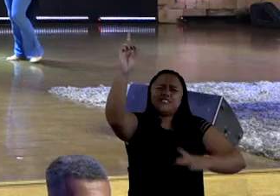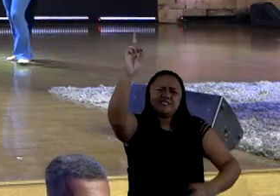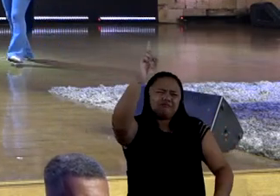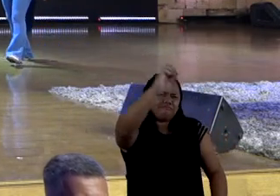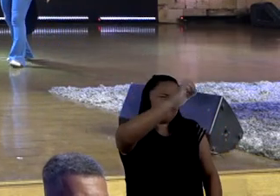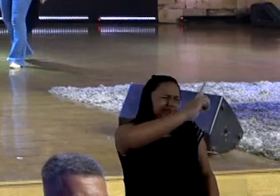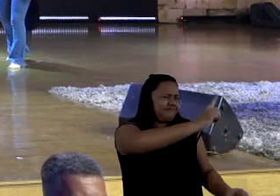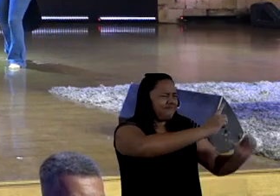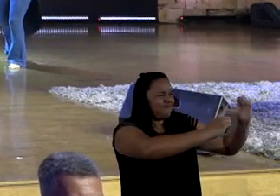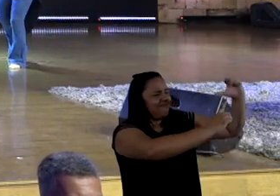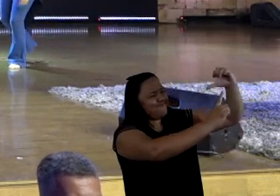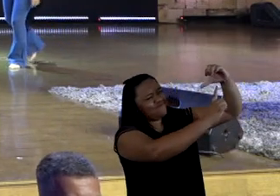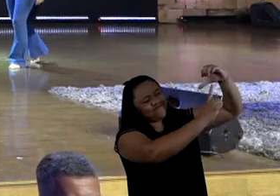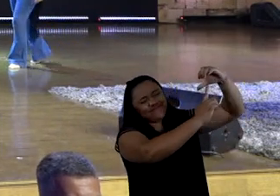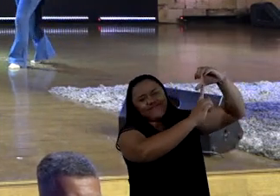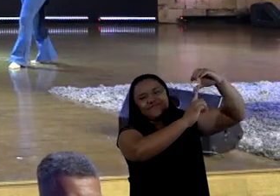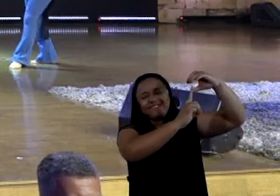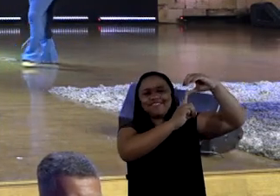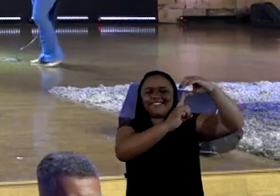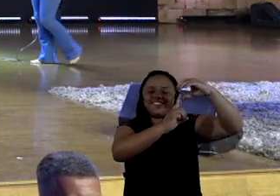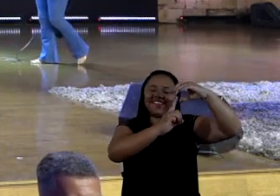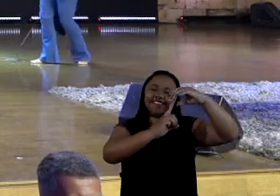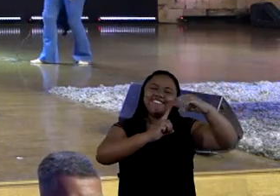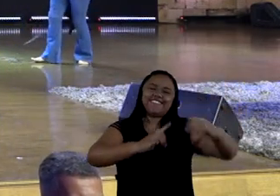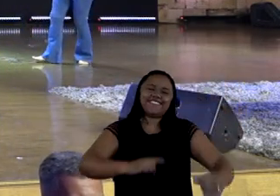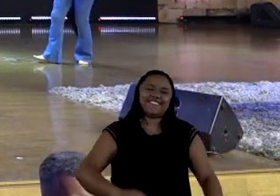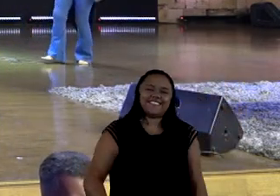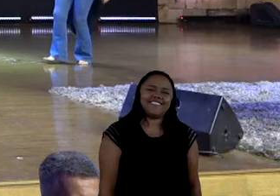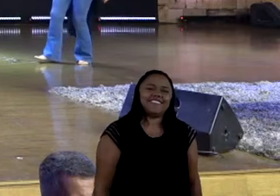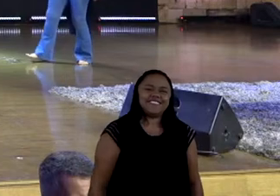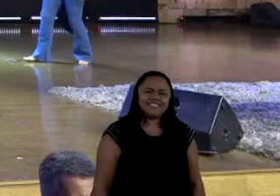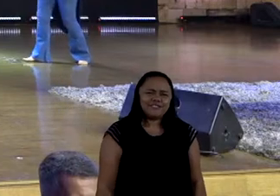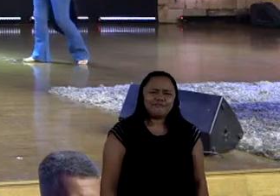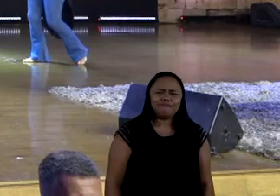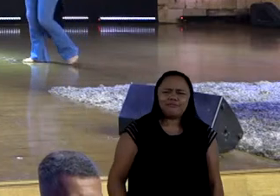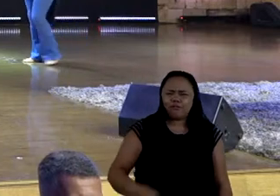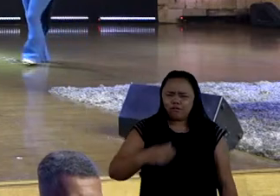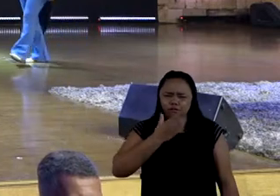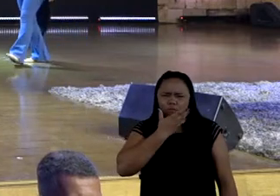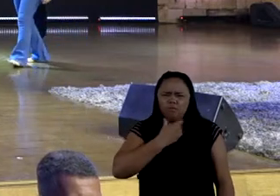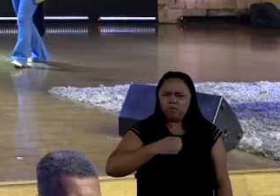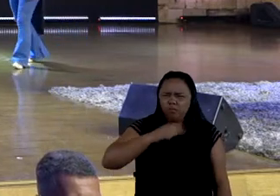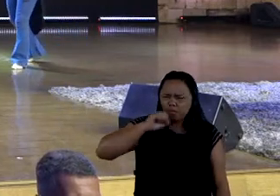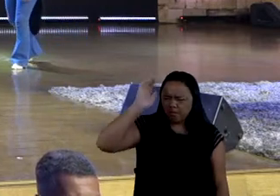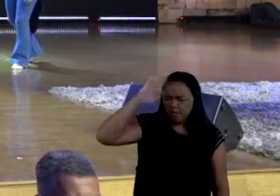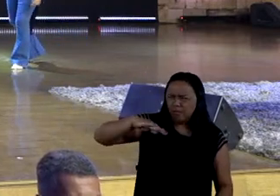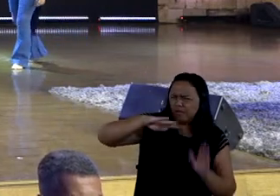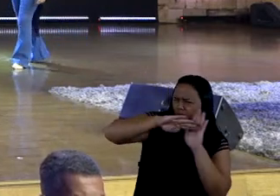Jesus vem para reinar. Deixa o homem mais.